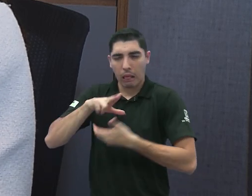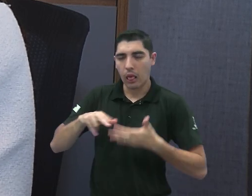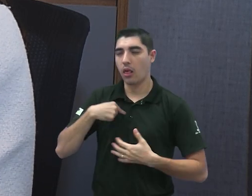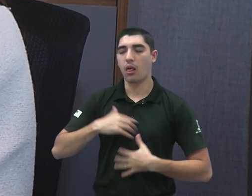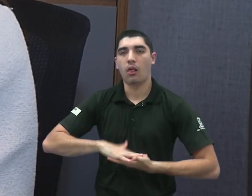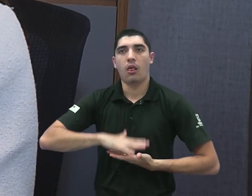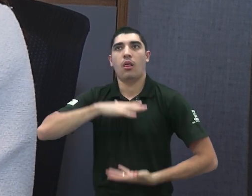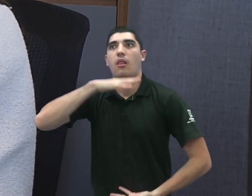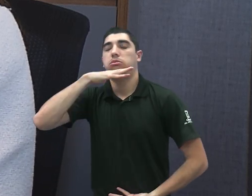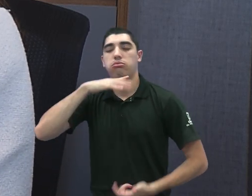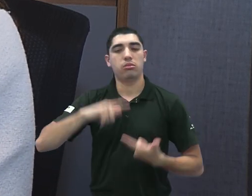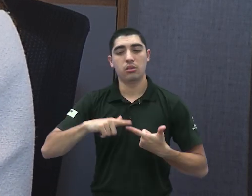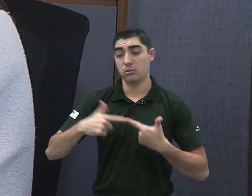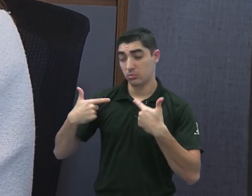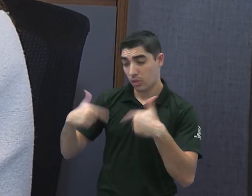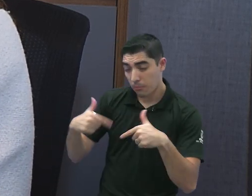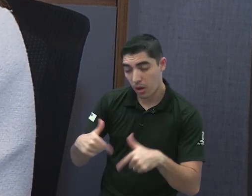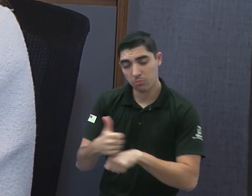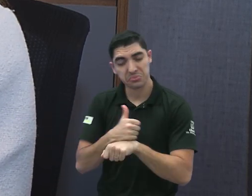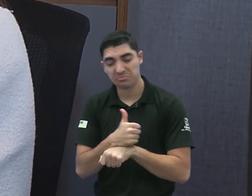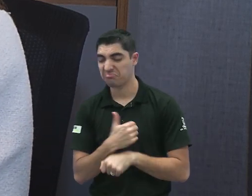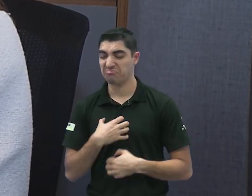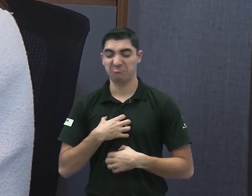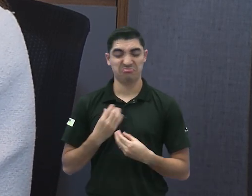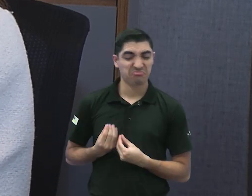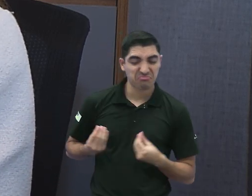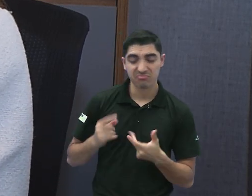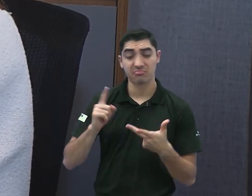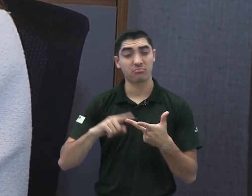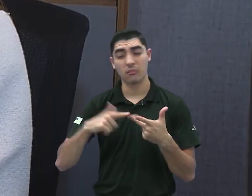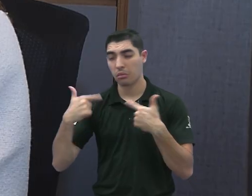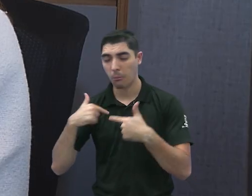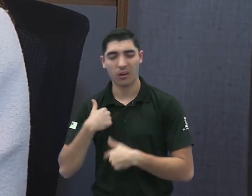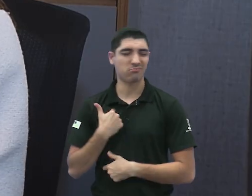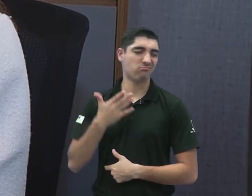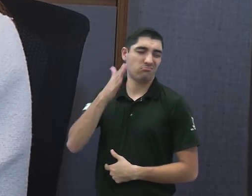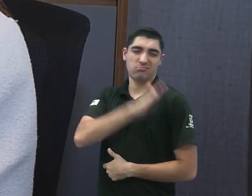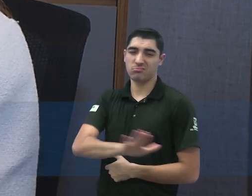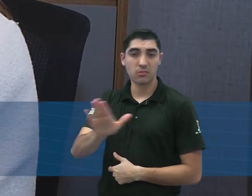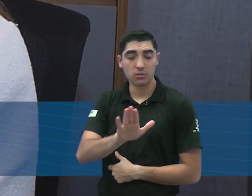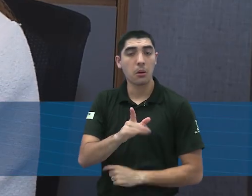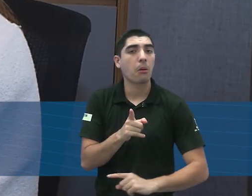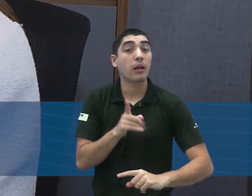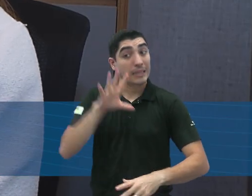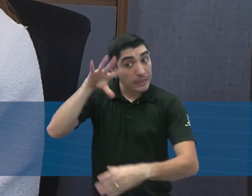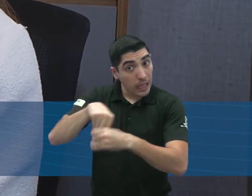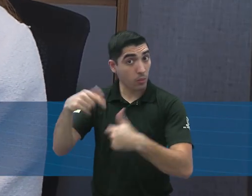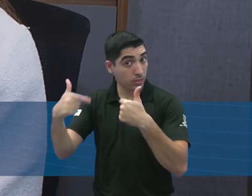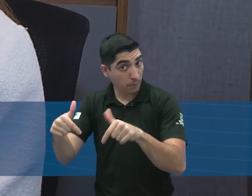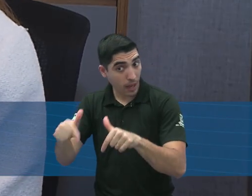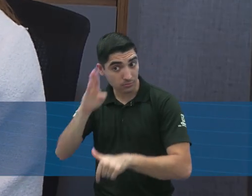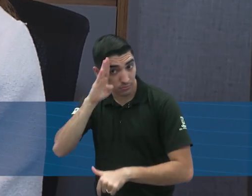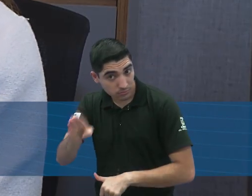ao esgotamento, à frustração profissional e à desconexão em relação ao trabalho, associados ao ambiente